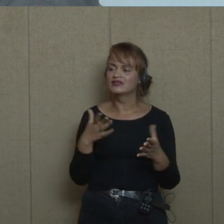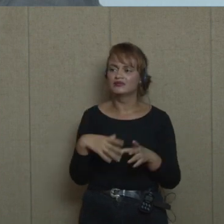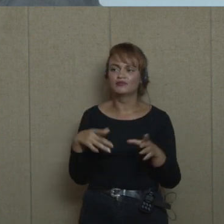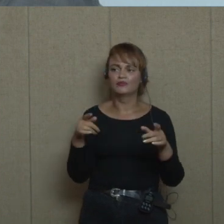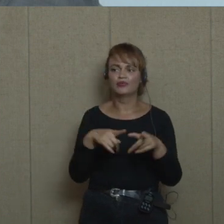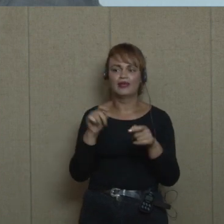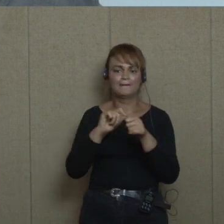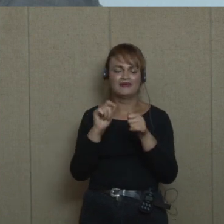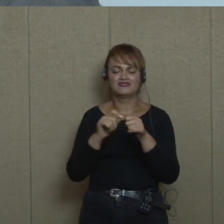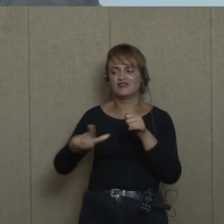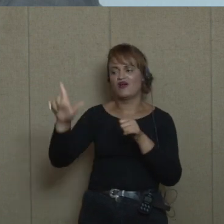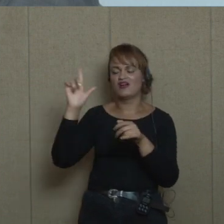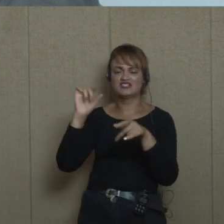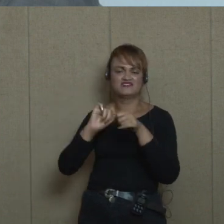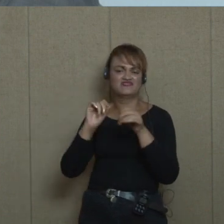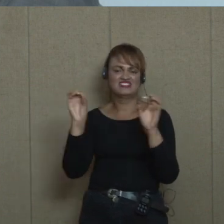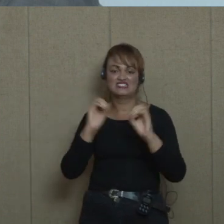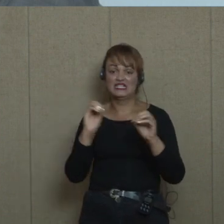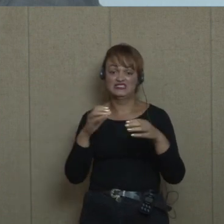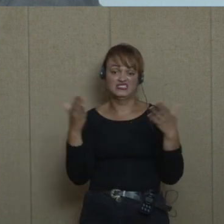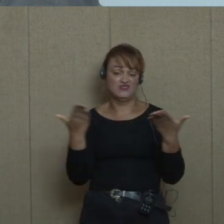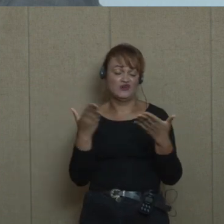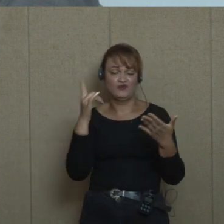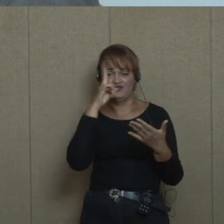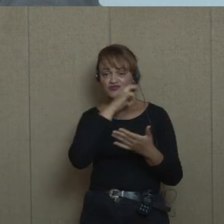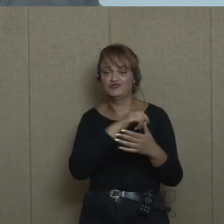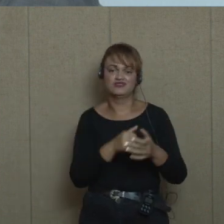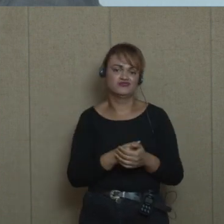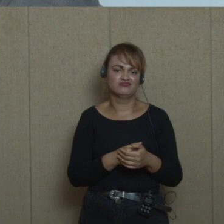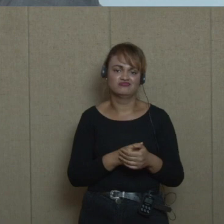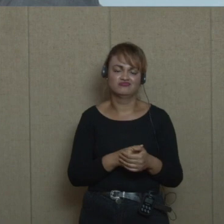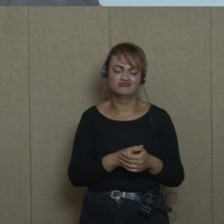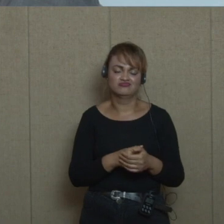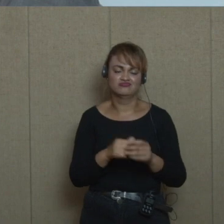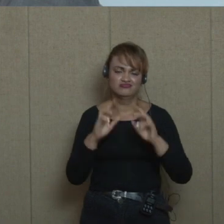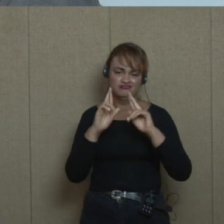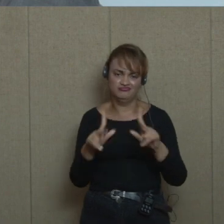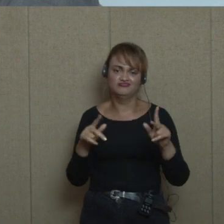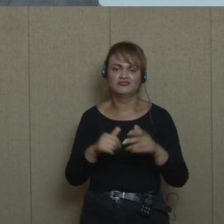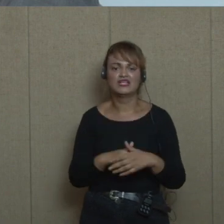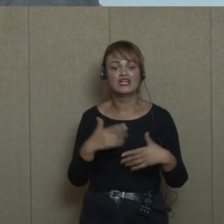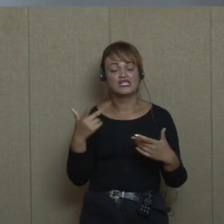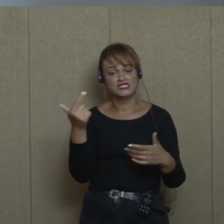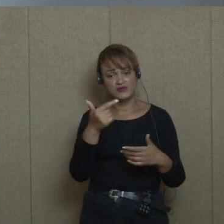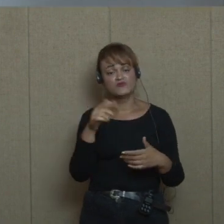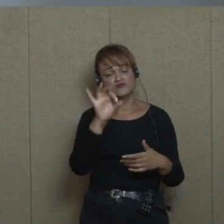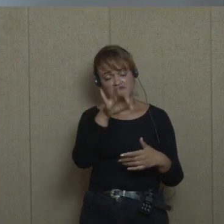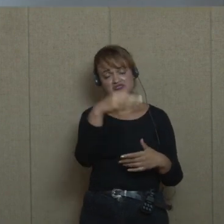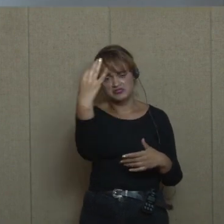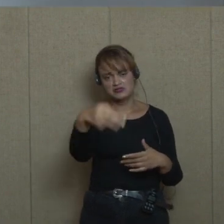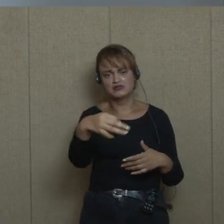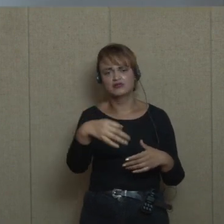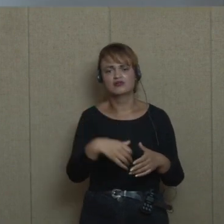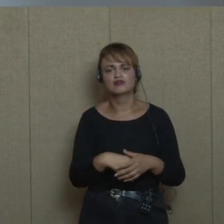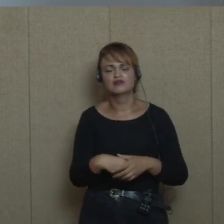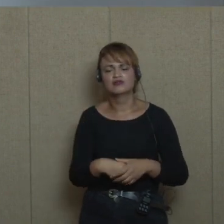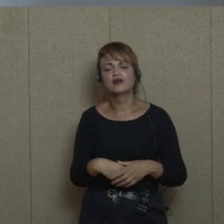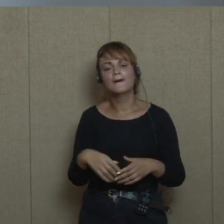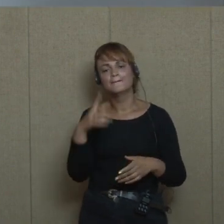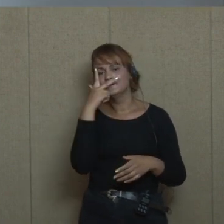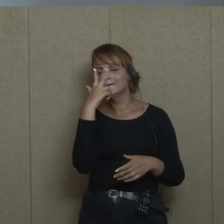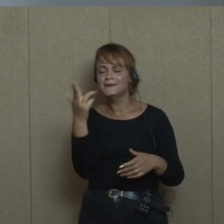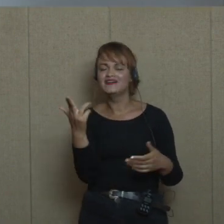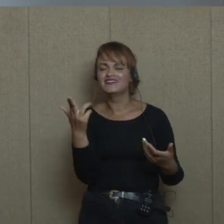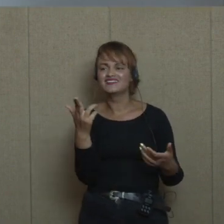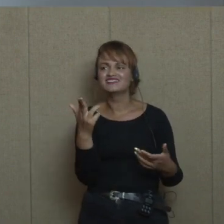feito no passado, existe essa complexidade para se entender. Segundo, você está certa. Parece que